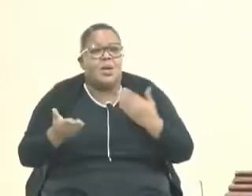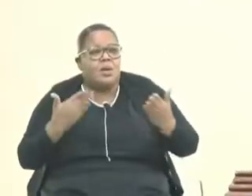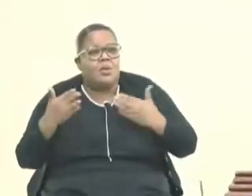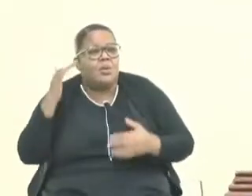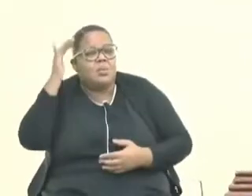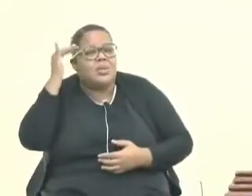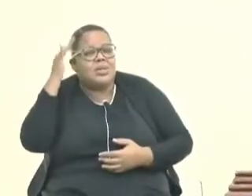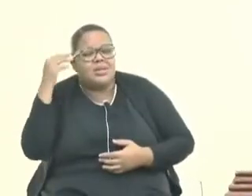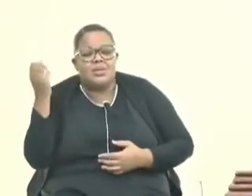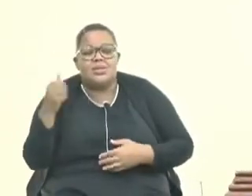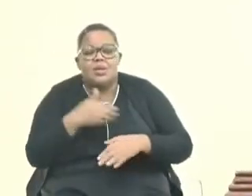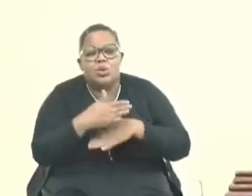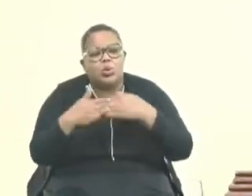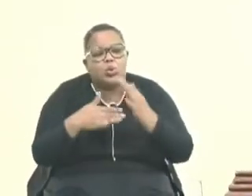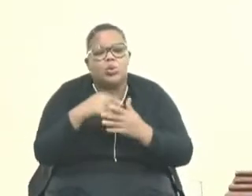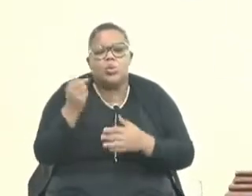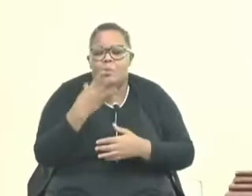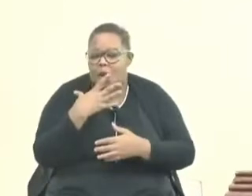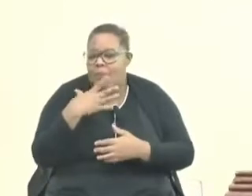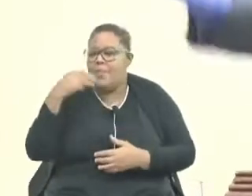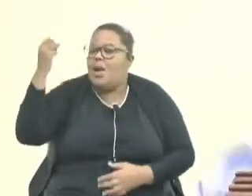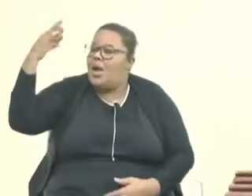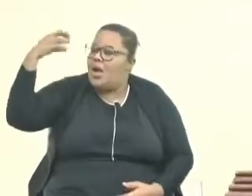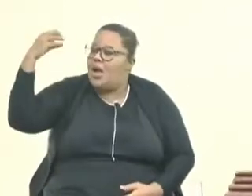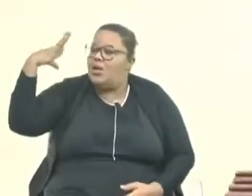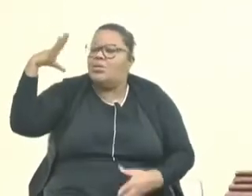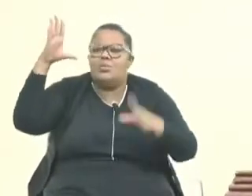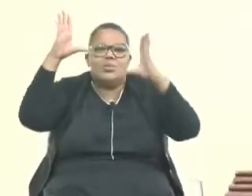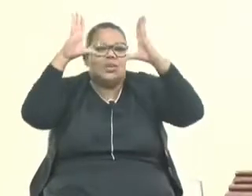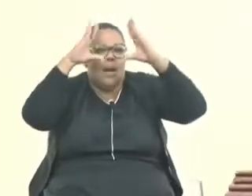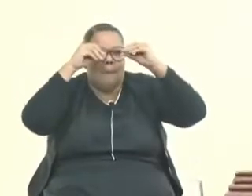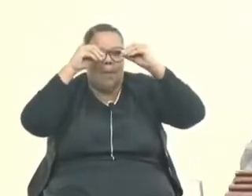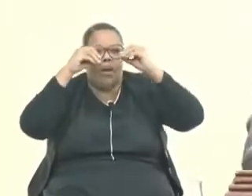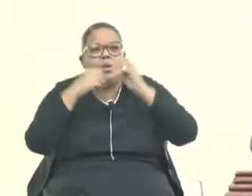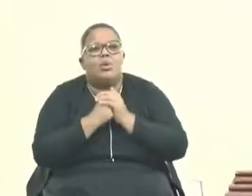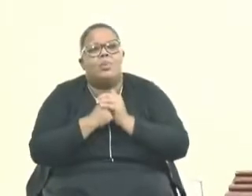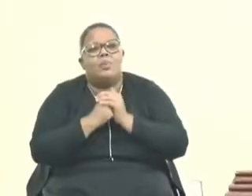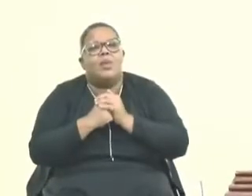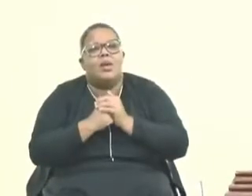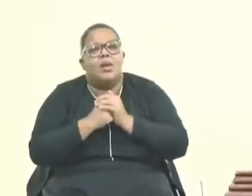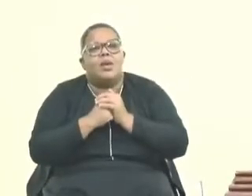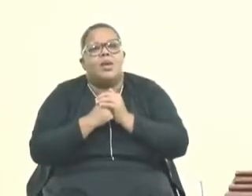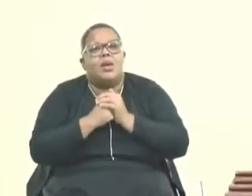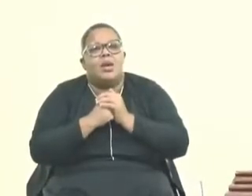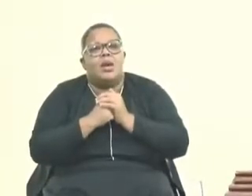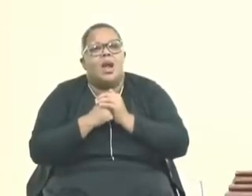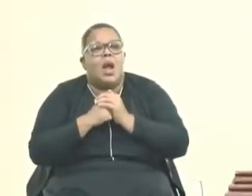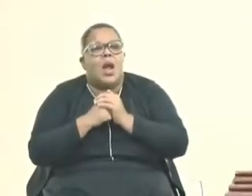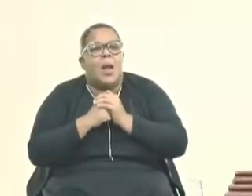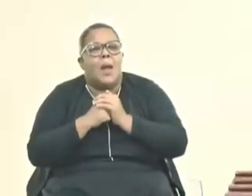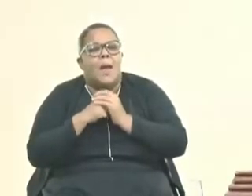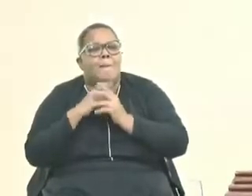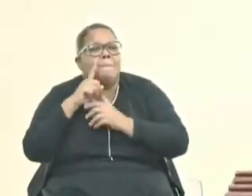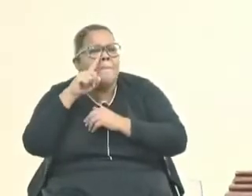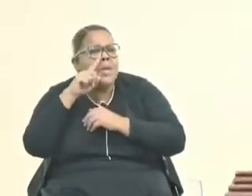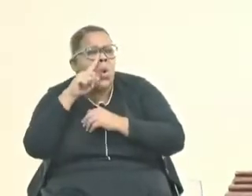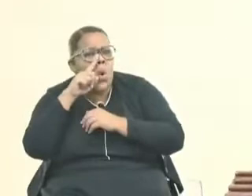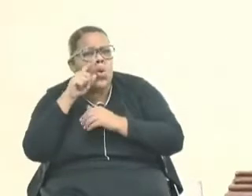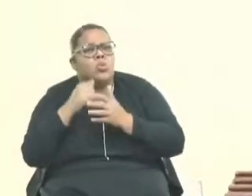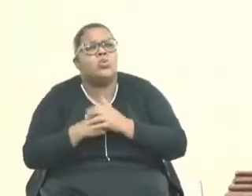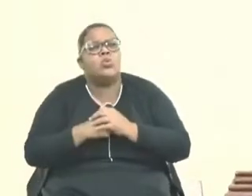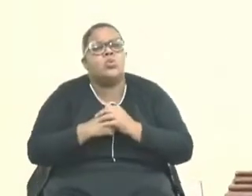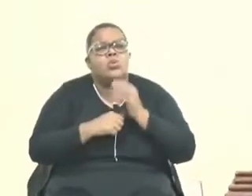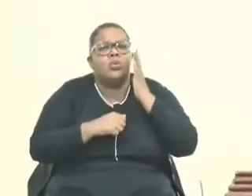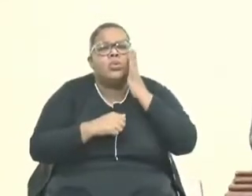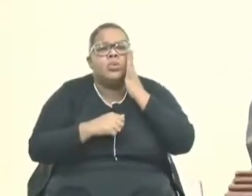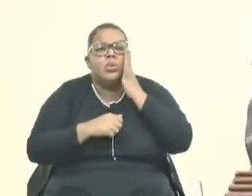nossa vida a lâmpada se apagou EA Palavra de Deus não se foi é o perigo que corre aqueles que foram chamados por